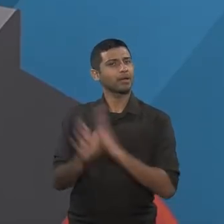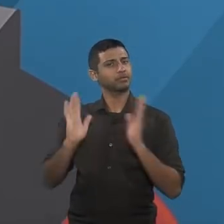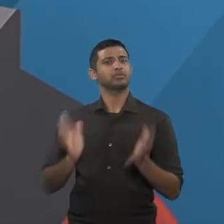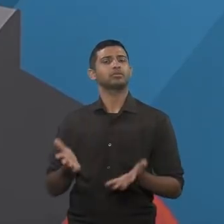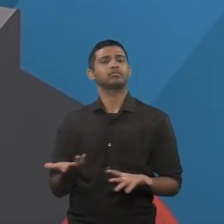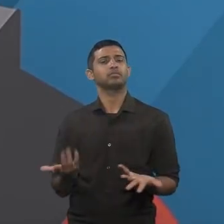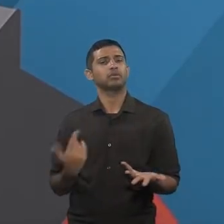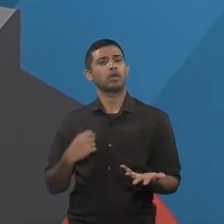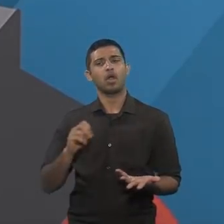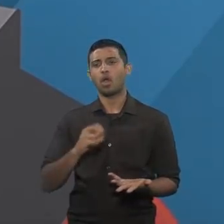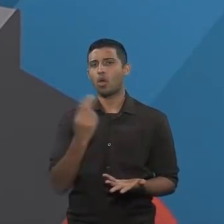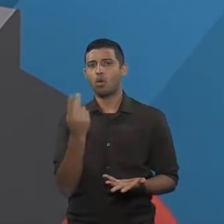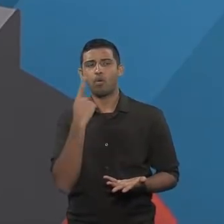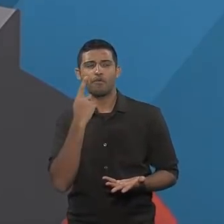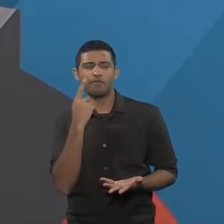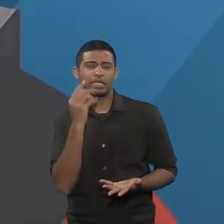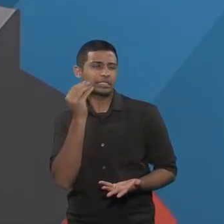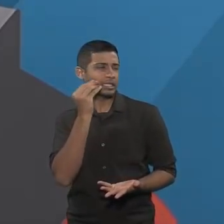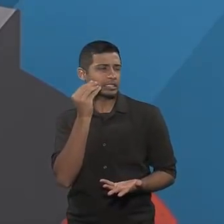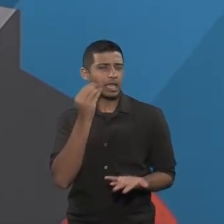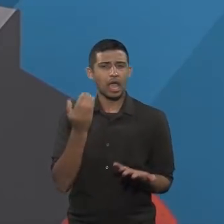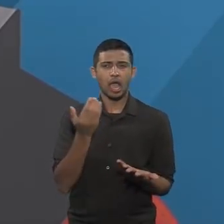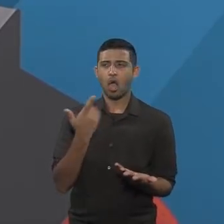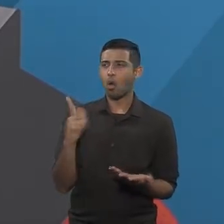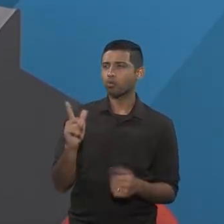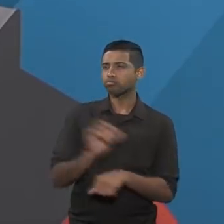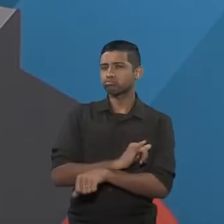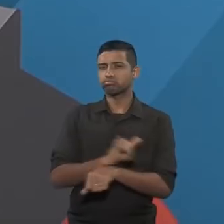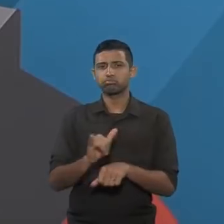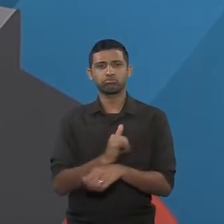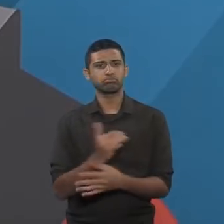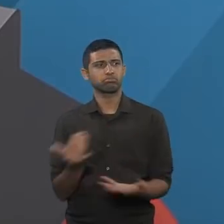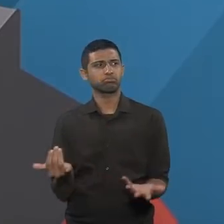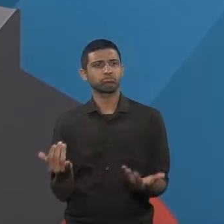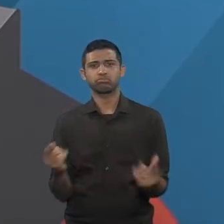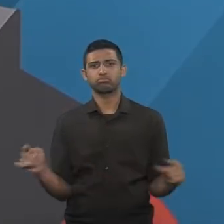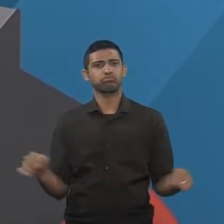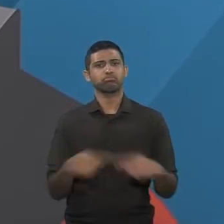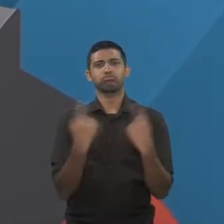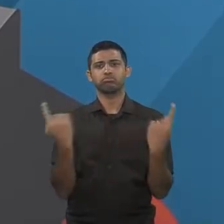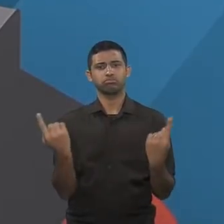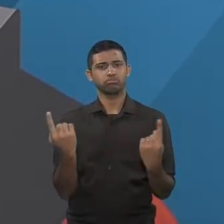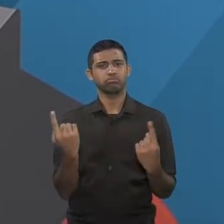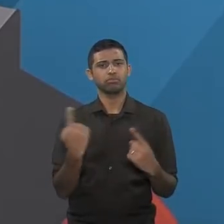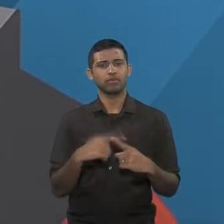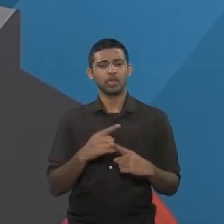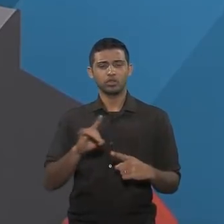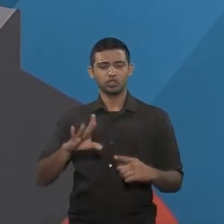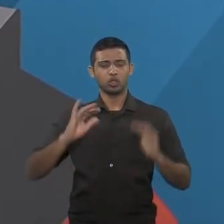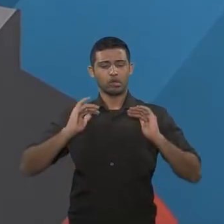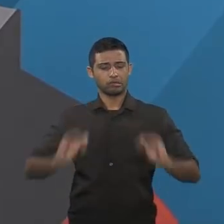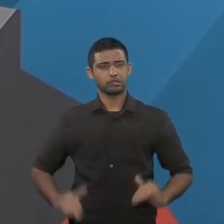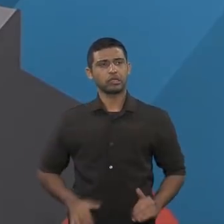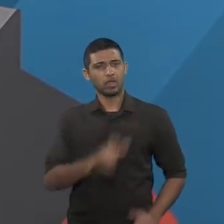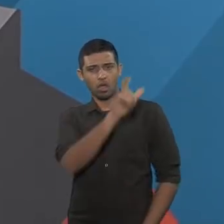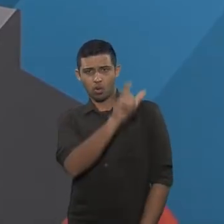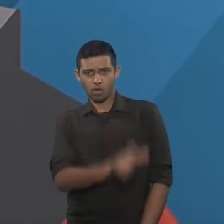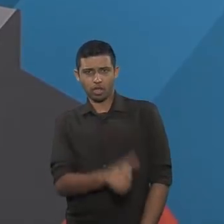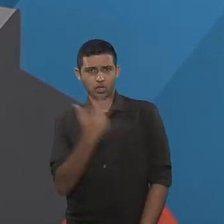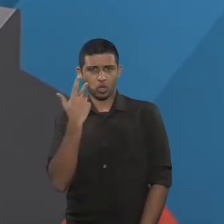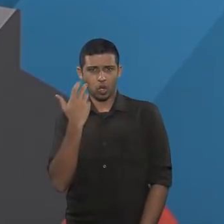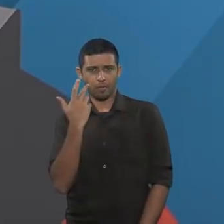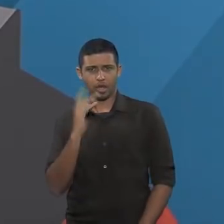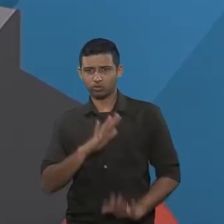perto de acabar, ou faz uma compensação. Não é possível. Por quê? Não é só o cidadão comum